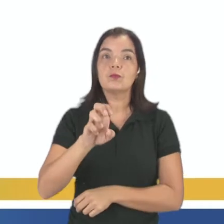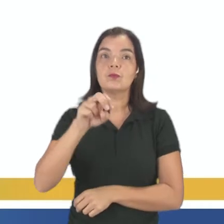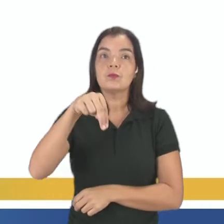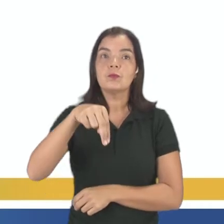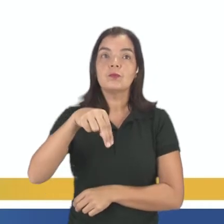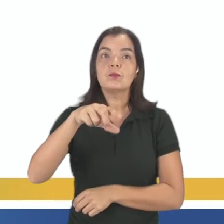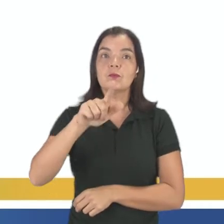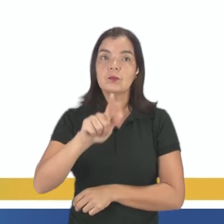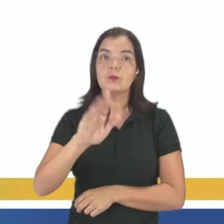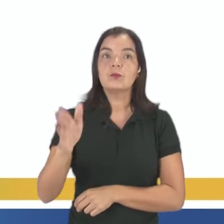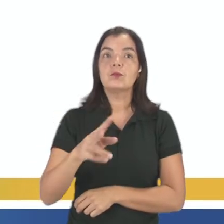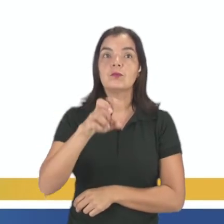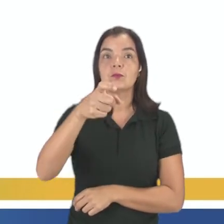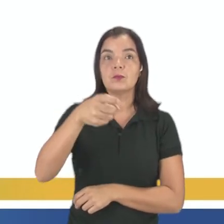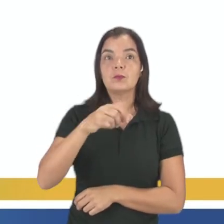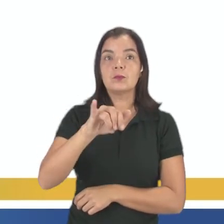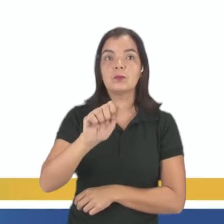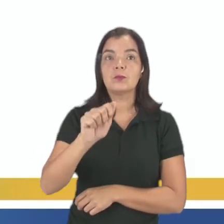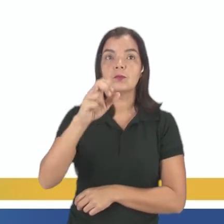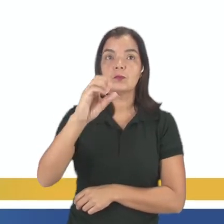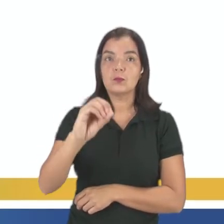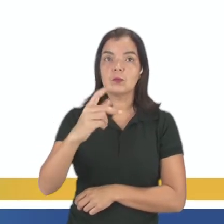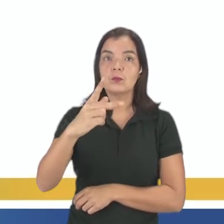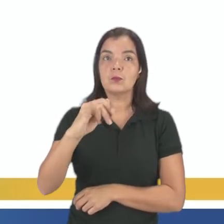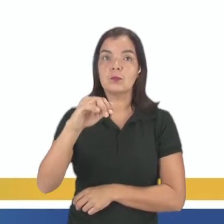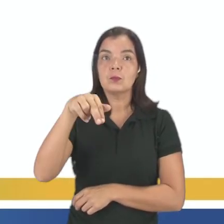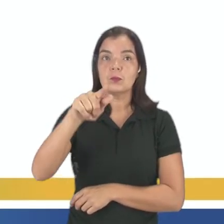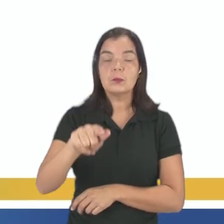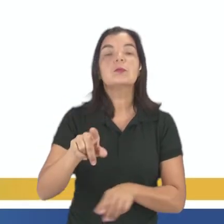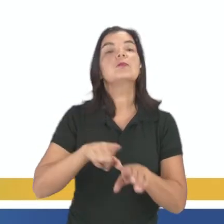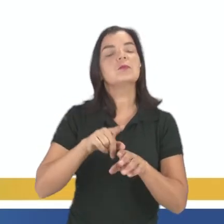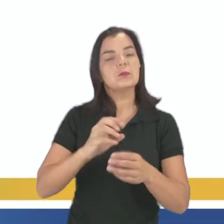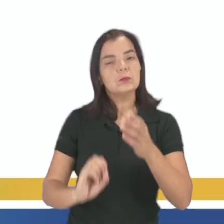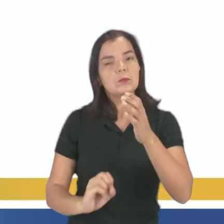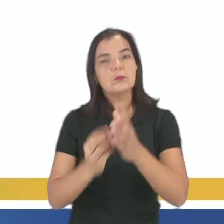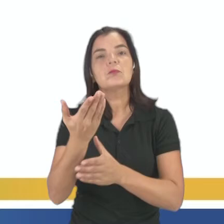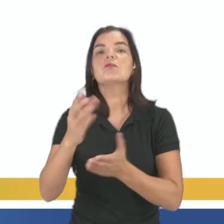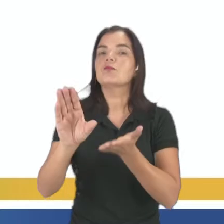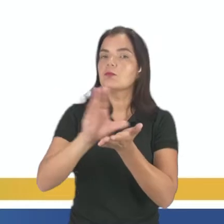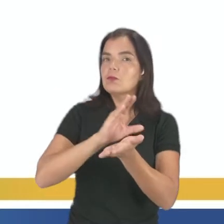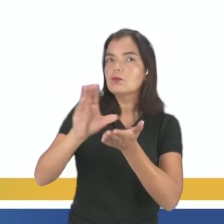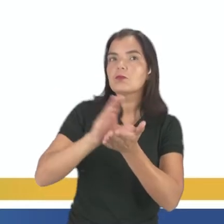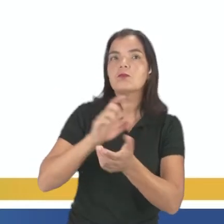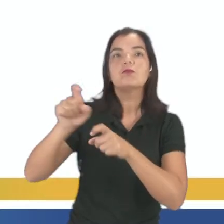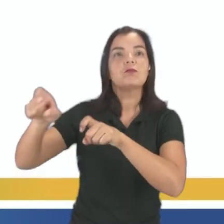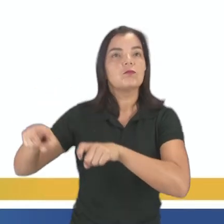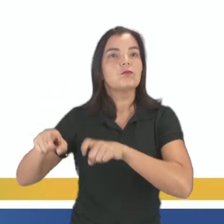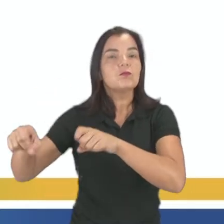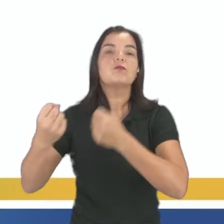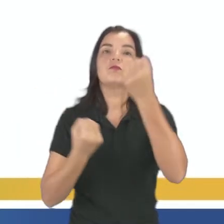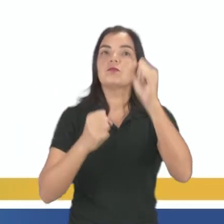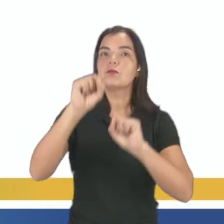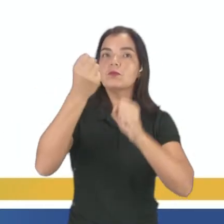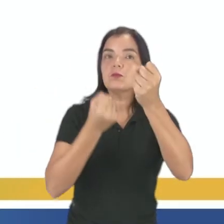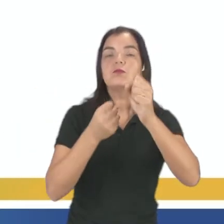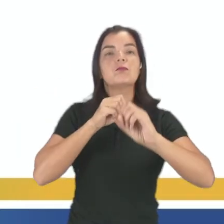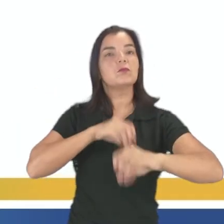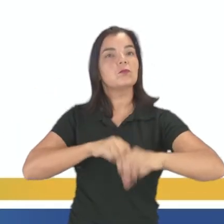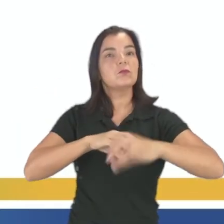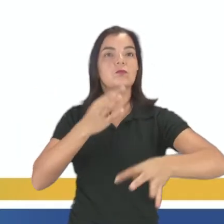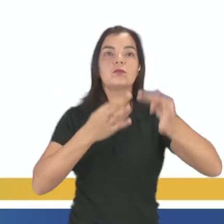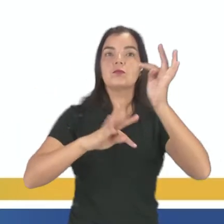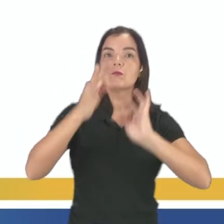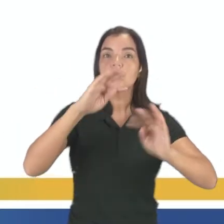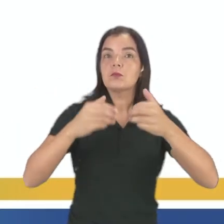né? A gente vai ter investimentos nas indústrias, na agropecuária, educação, né? Ciência e tecnologia, abertura de